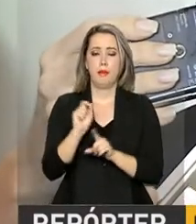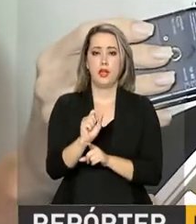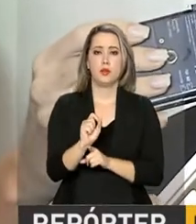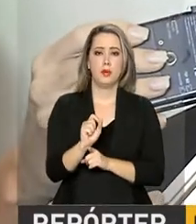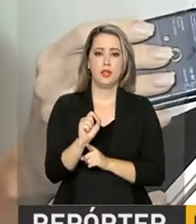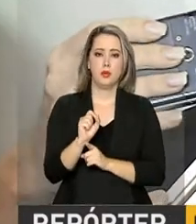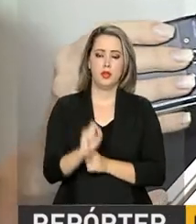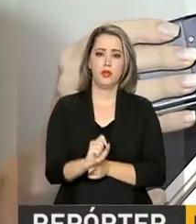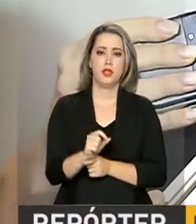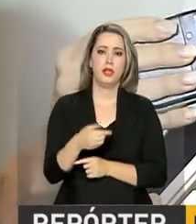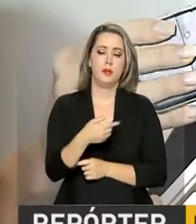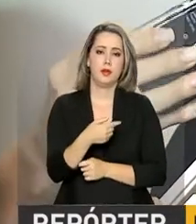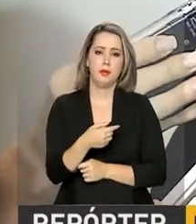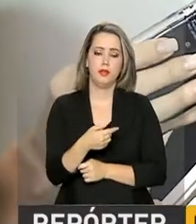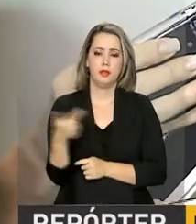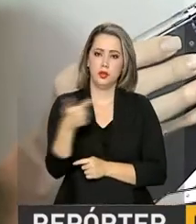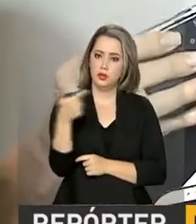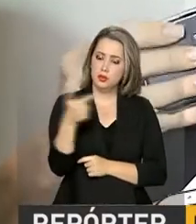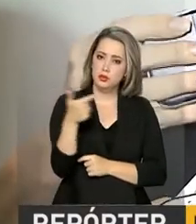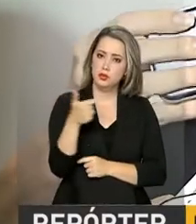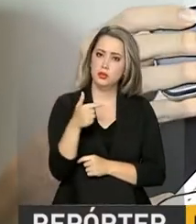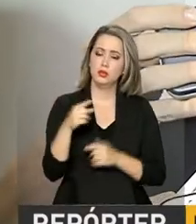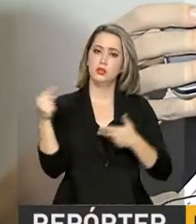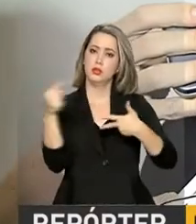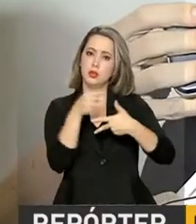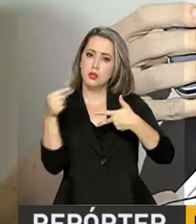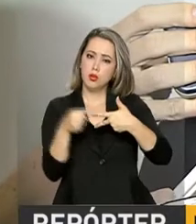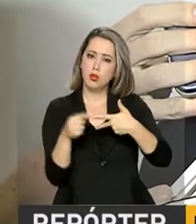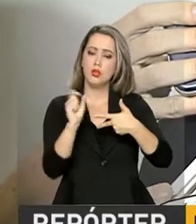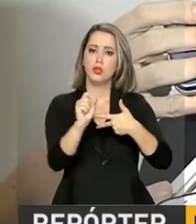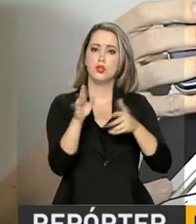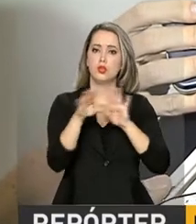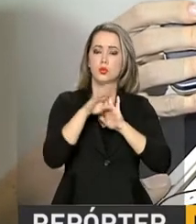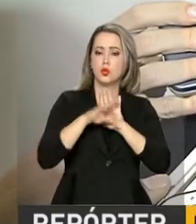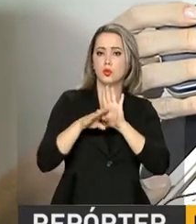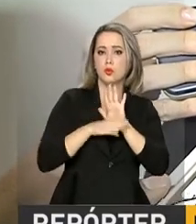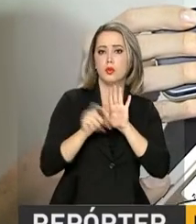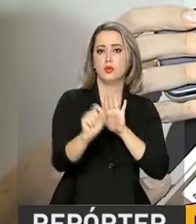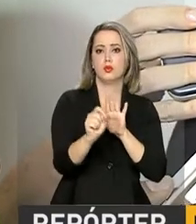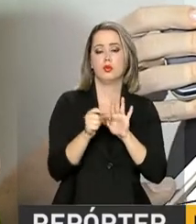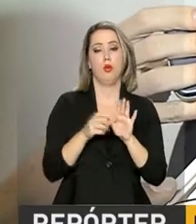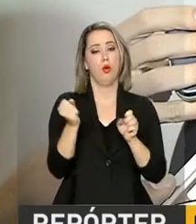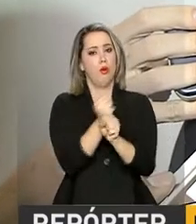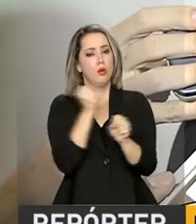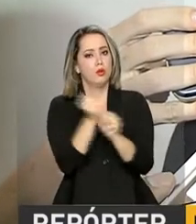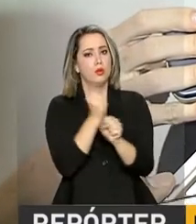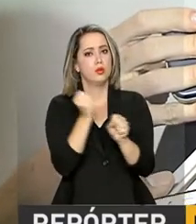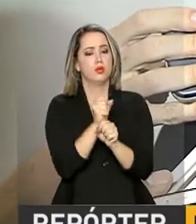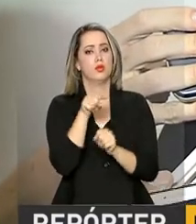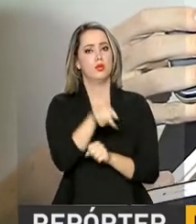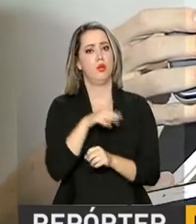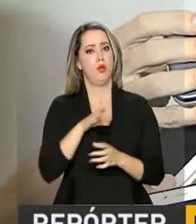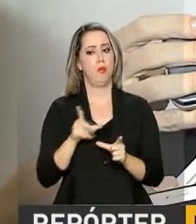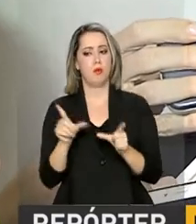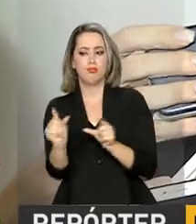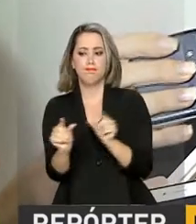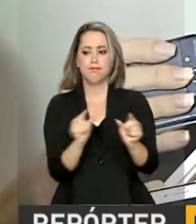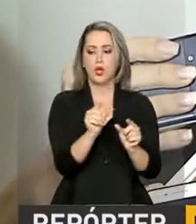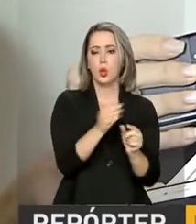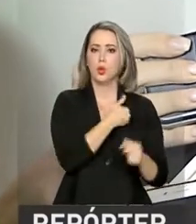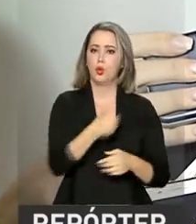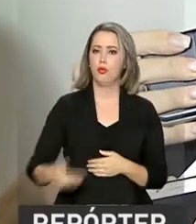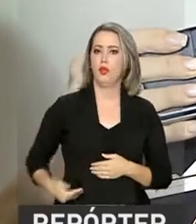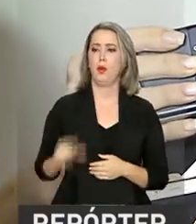tipos de programas da 1º o programa de obras públicas que são realmente pequenas obras no brasil